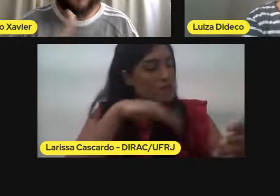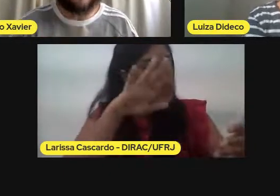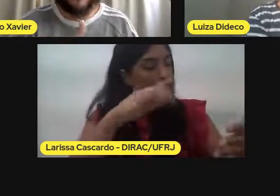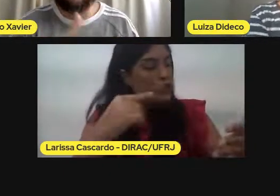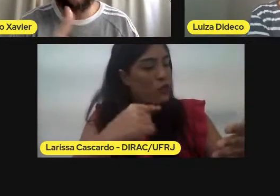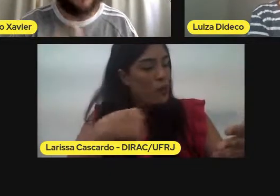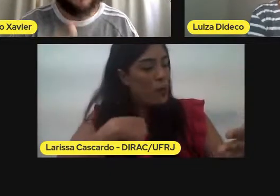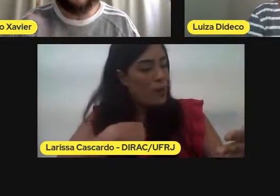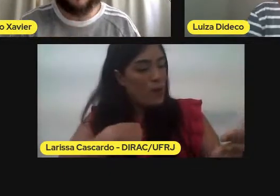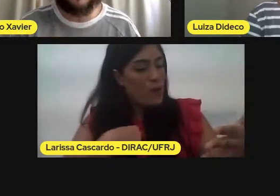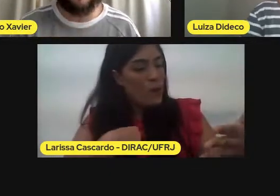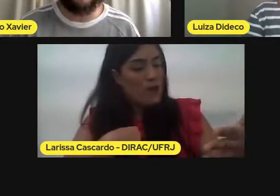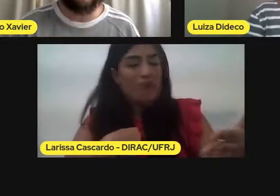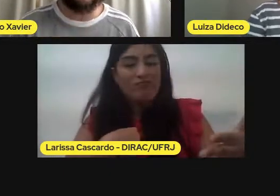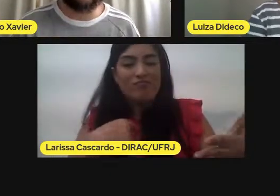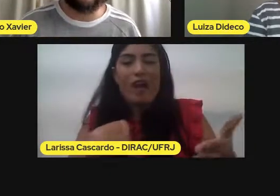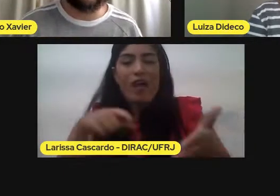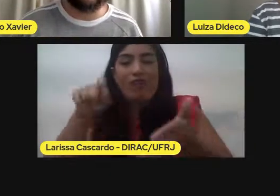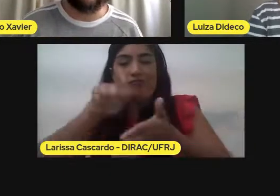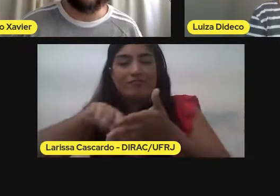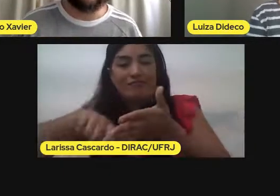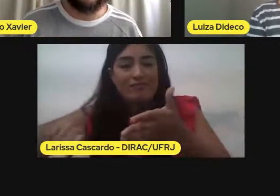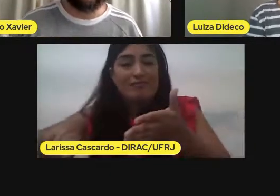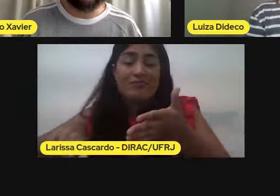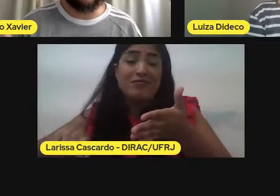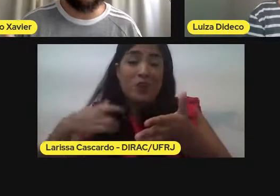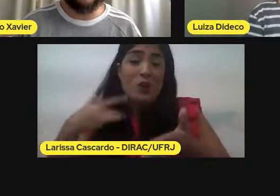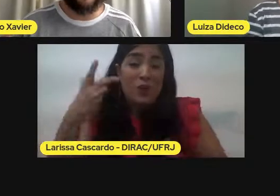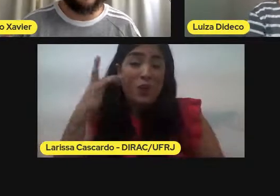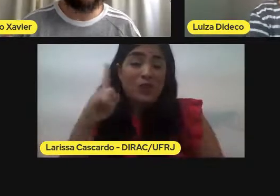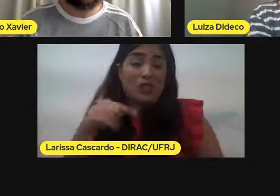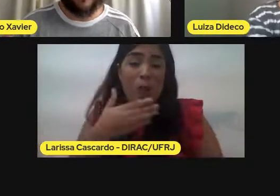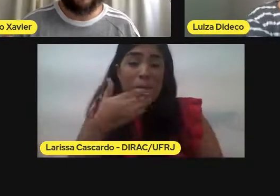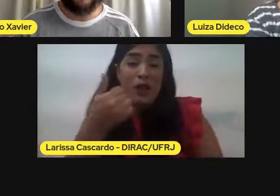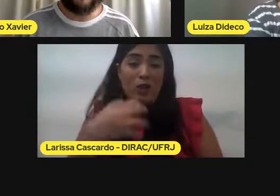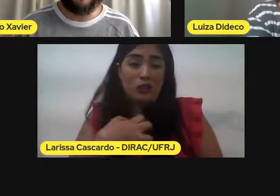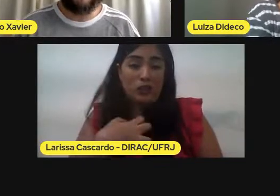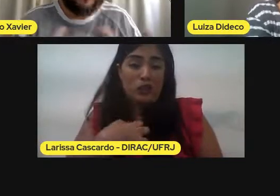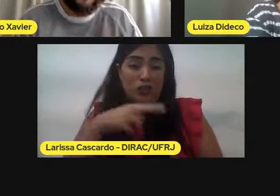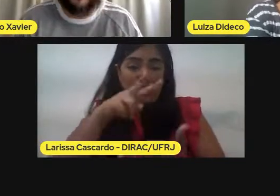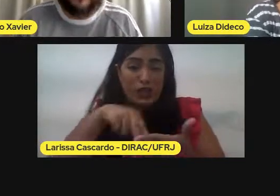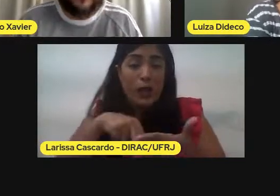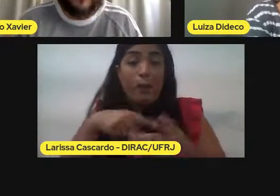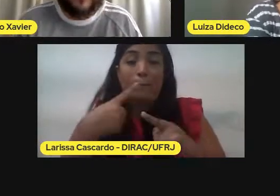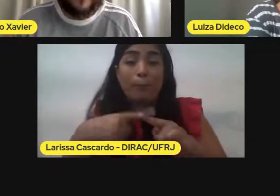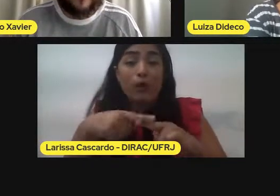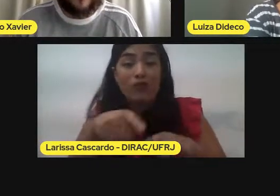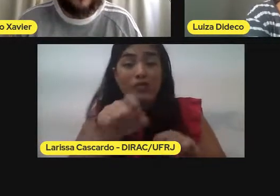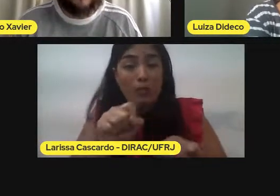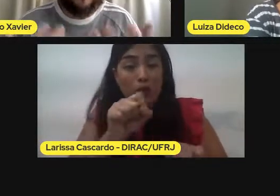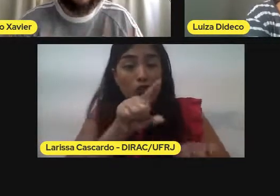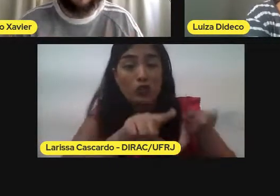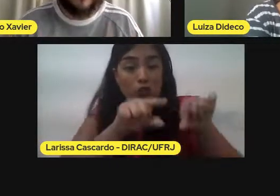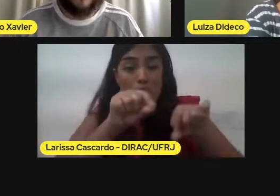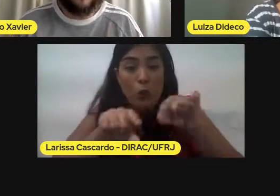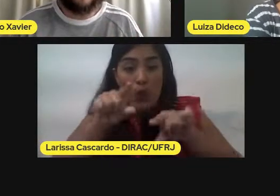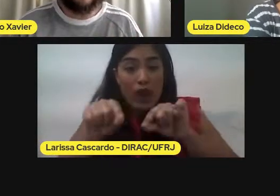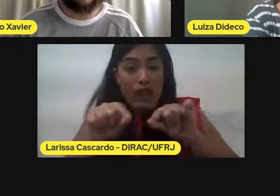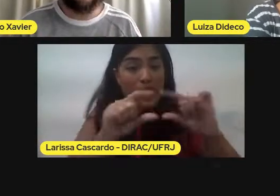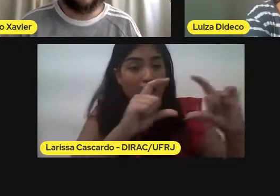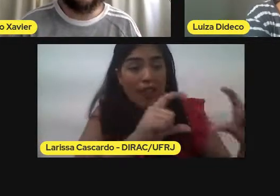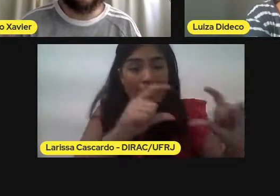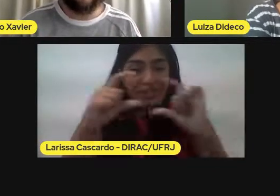E eu acho que essa é a melhor maneira de se ler o livro do Desassossego, é fazer uma escolha pessoal dos trechos e